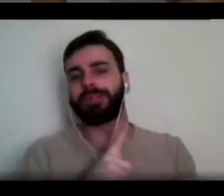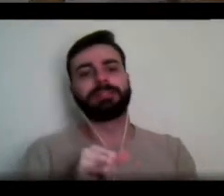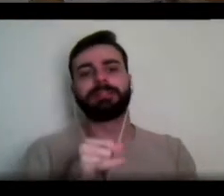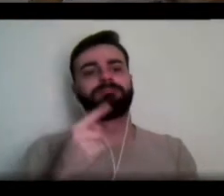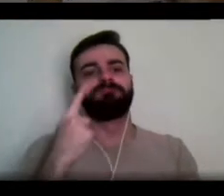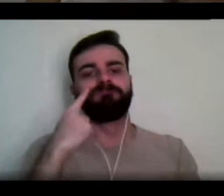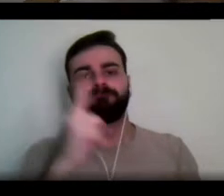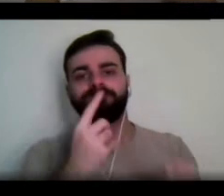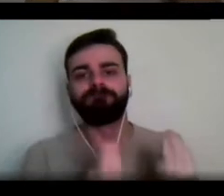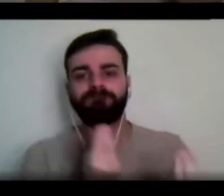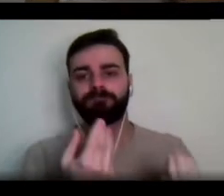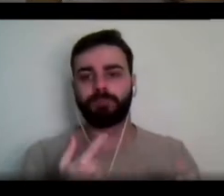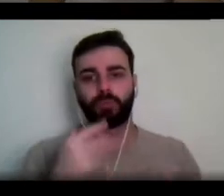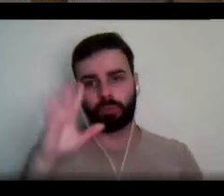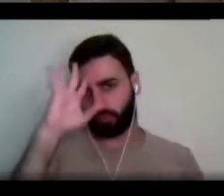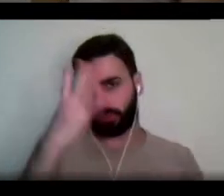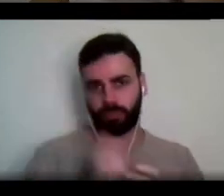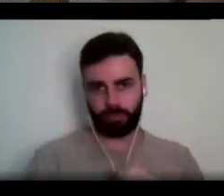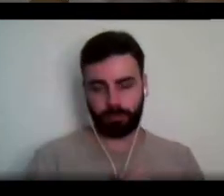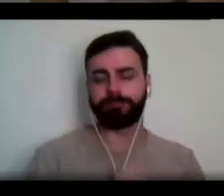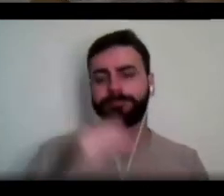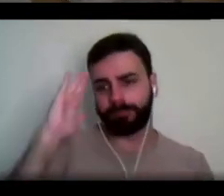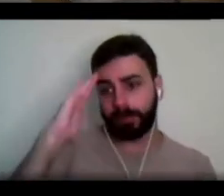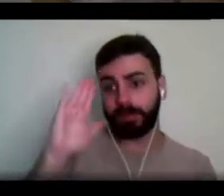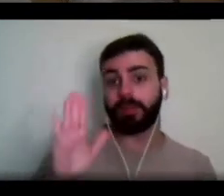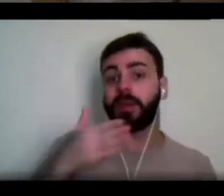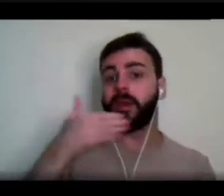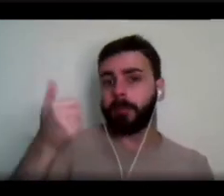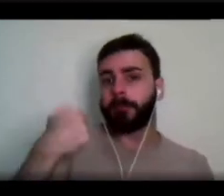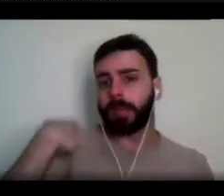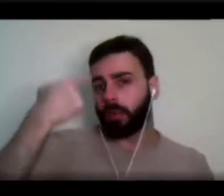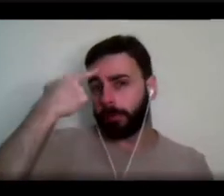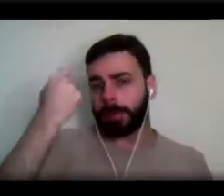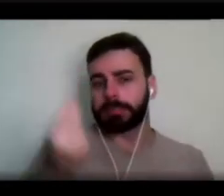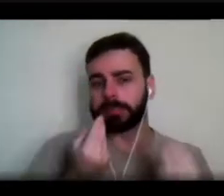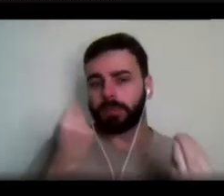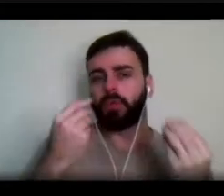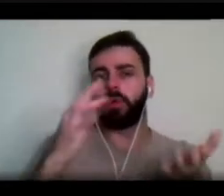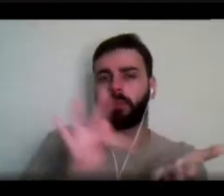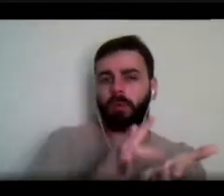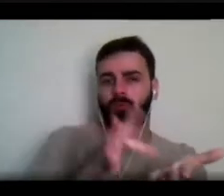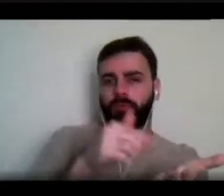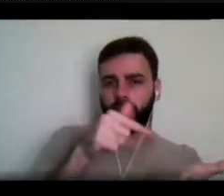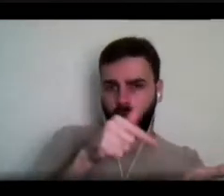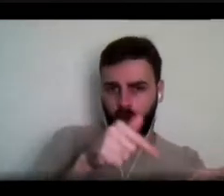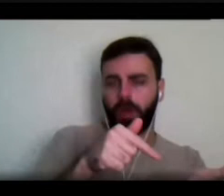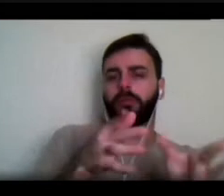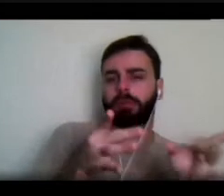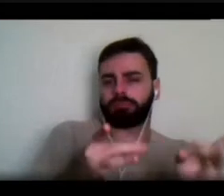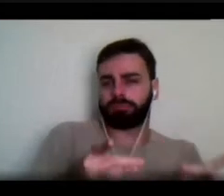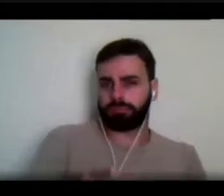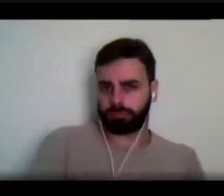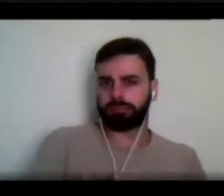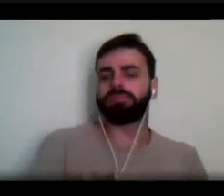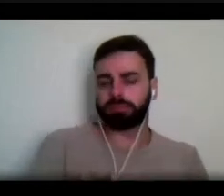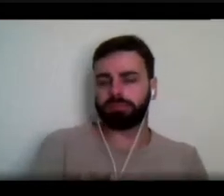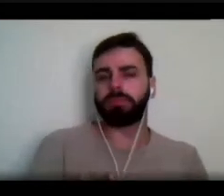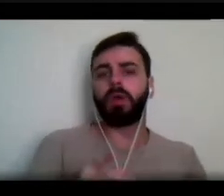inicial. Senão, a gente não conseguiria resolver esse problema. Entendi. Então, é melhor pensar mesmo nessas equações, assim,